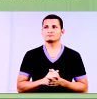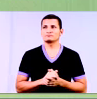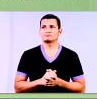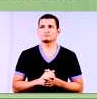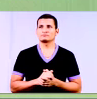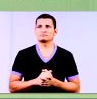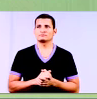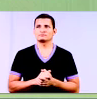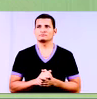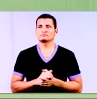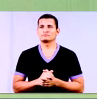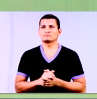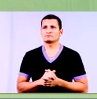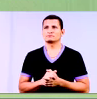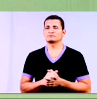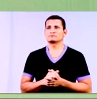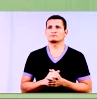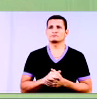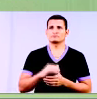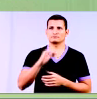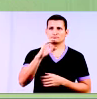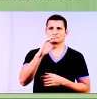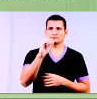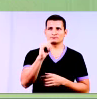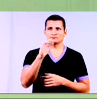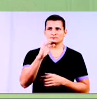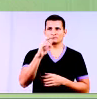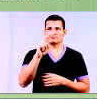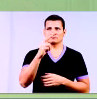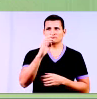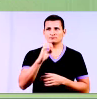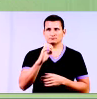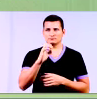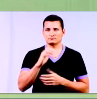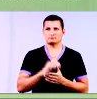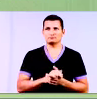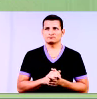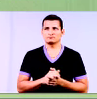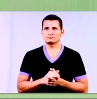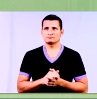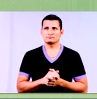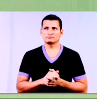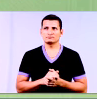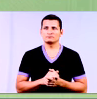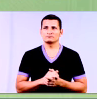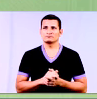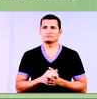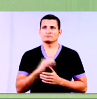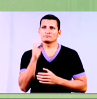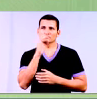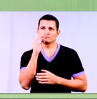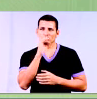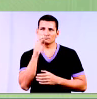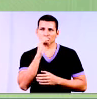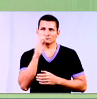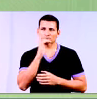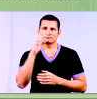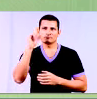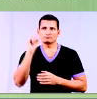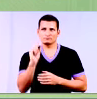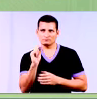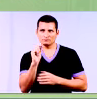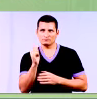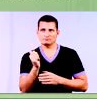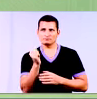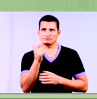A memória cache, ela é menos veloz do que os registradores. Por outro lado,